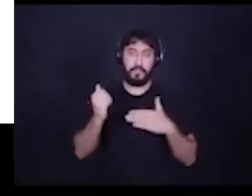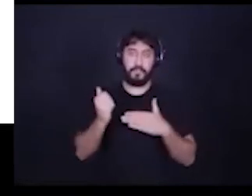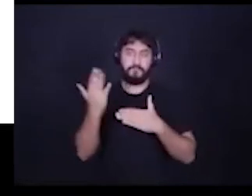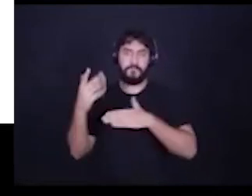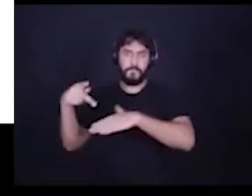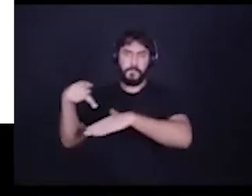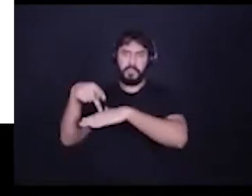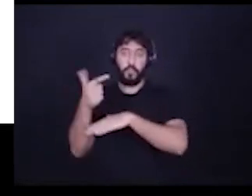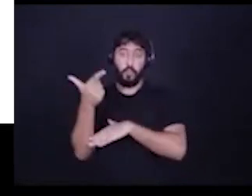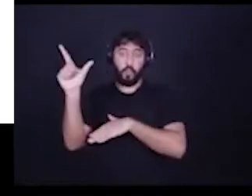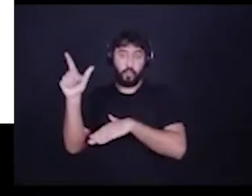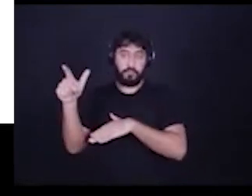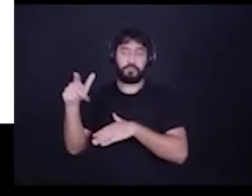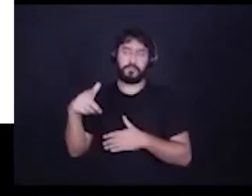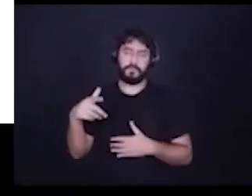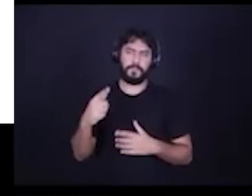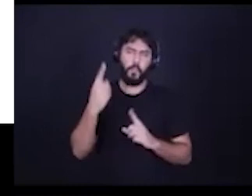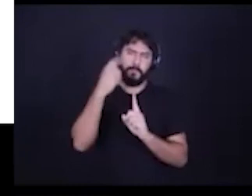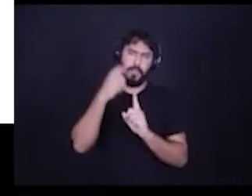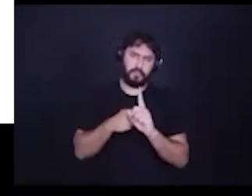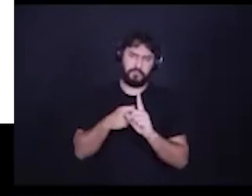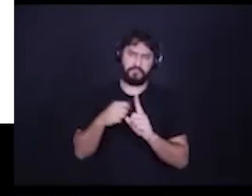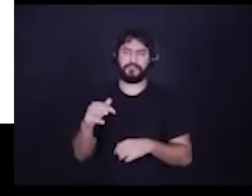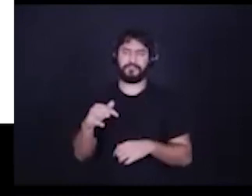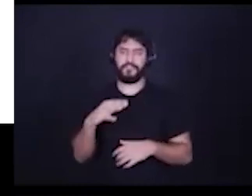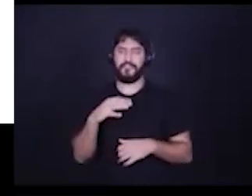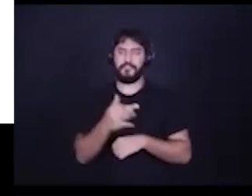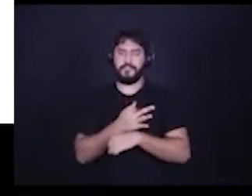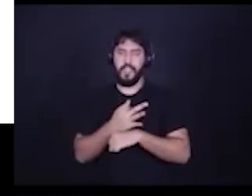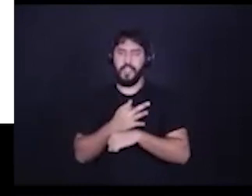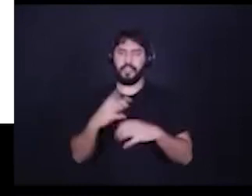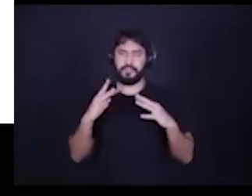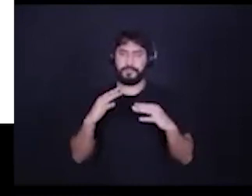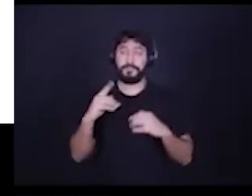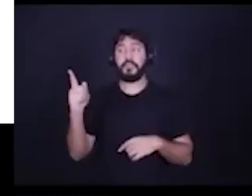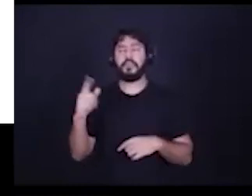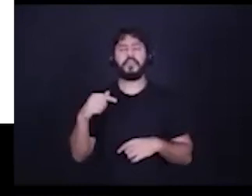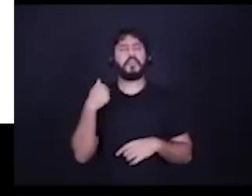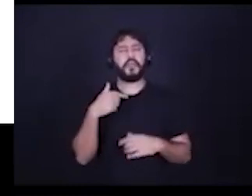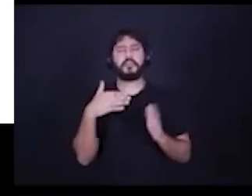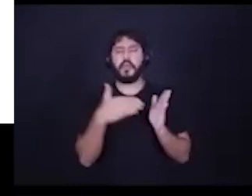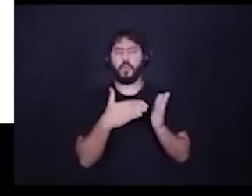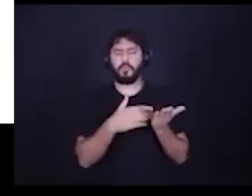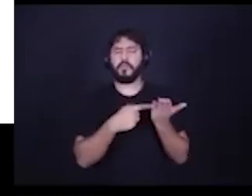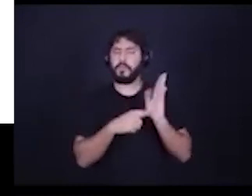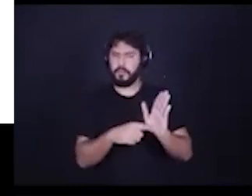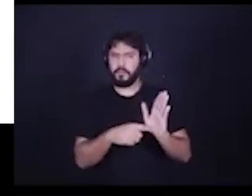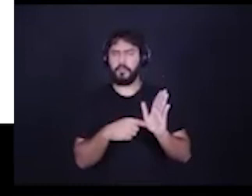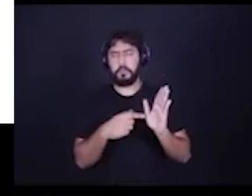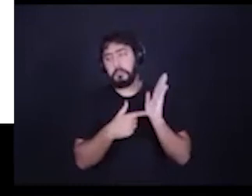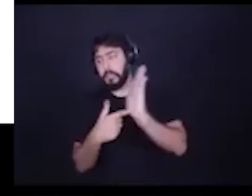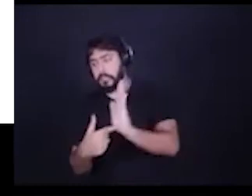época, tirando um mês de férias, e aí eu tinha feito essa última apresentação com esses últimos layouts que a gente está